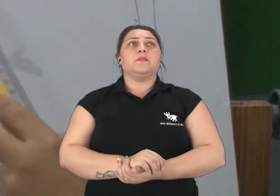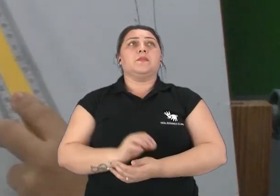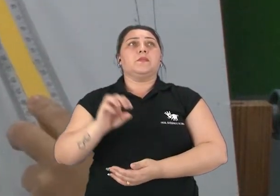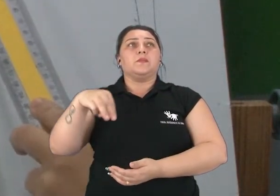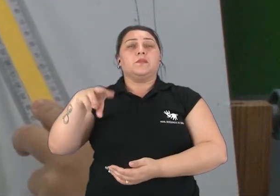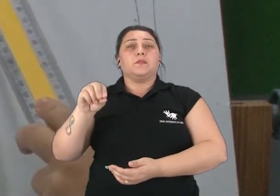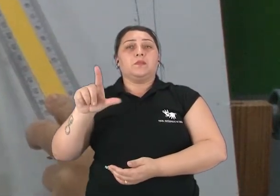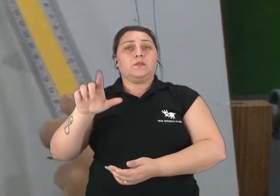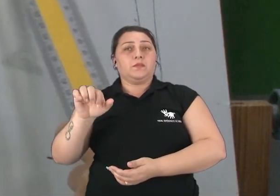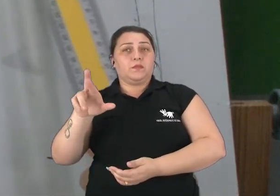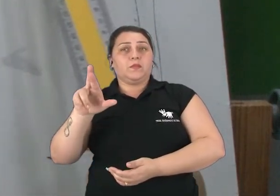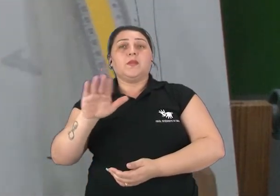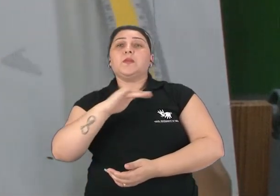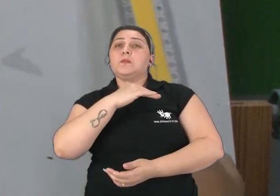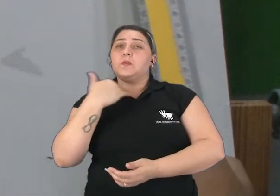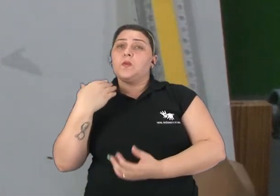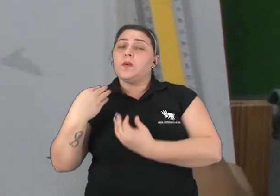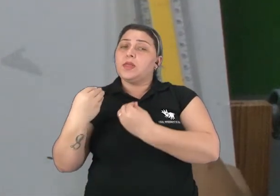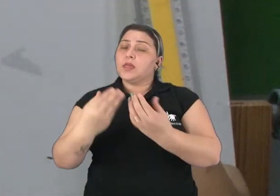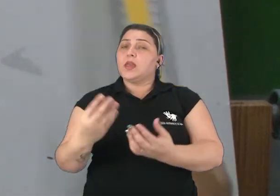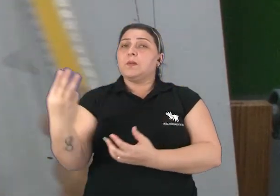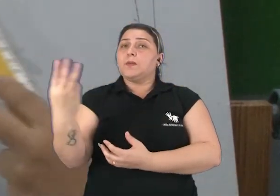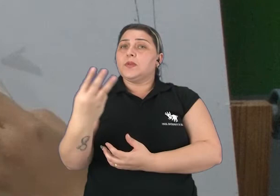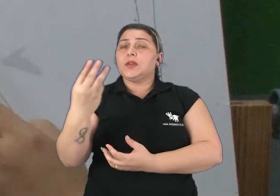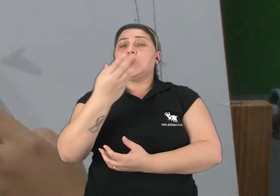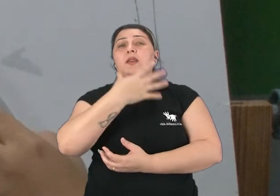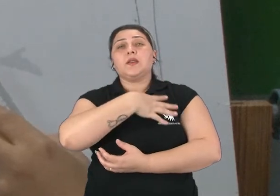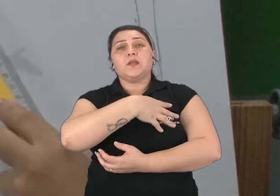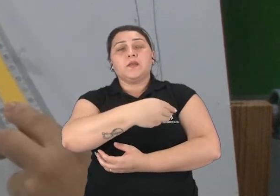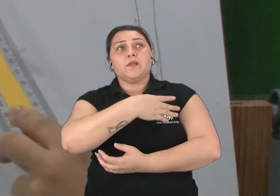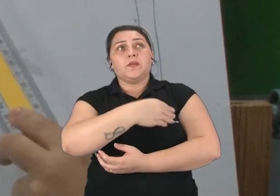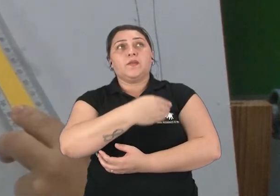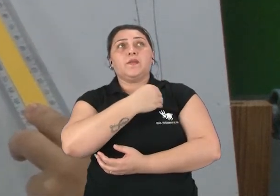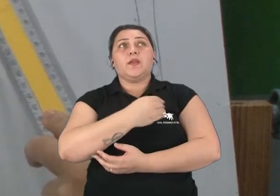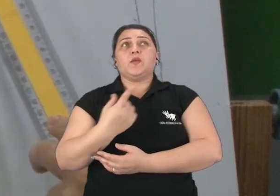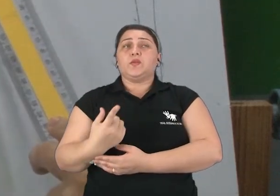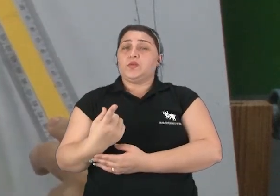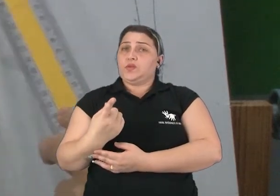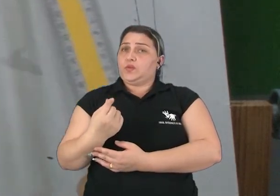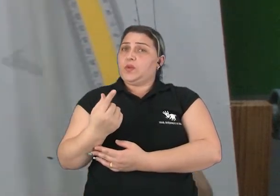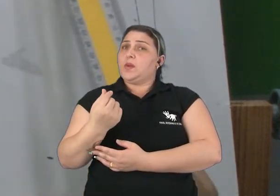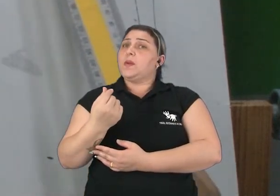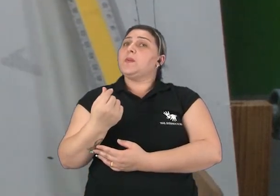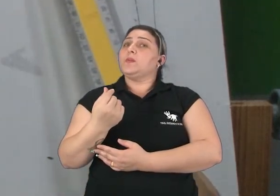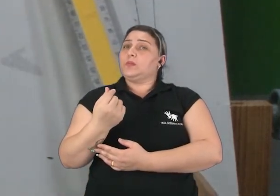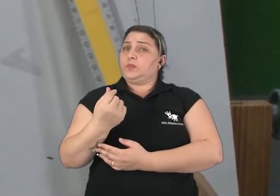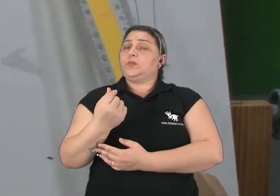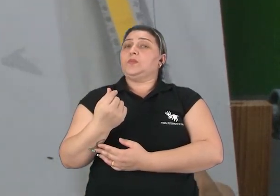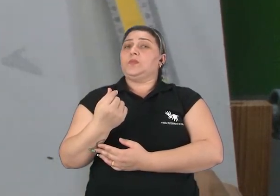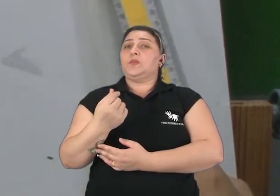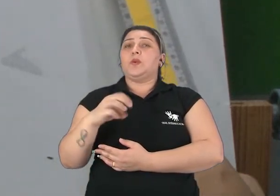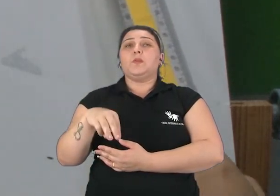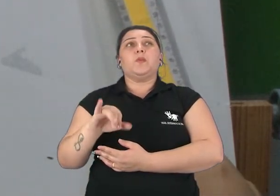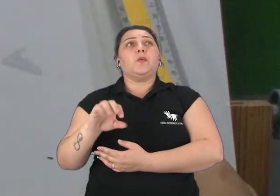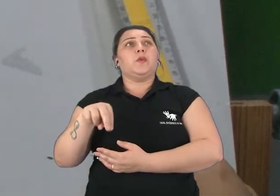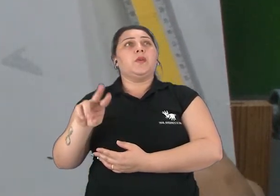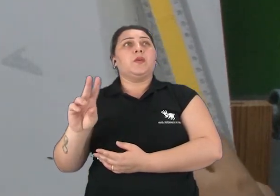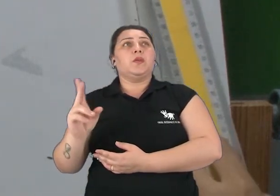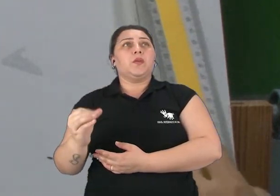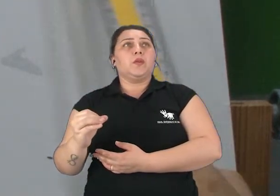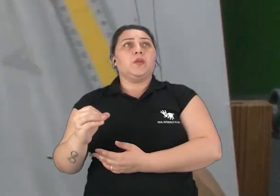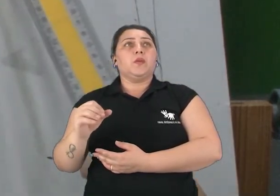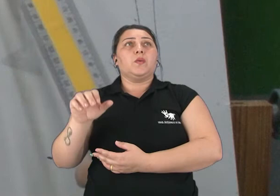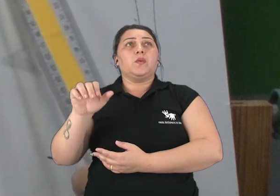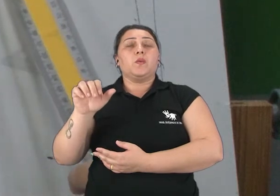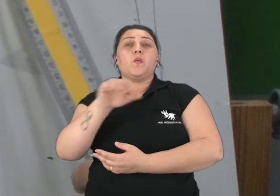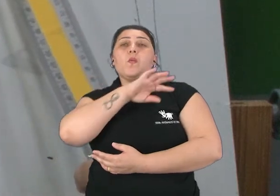é um moleiro falece e deixa para os seus filhos e seus modestos bens um em um